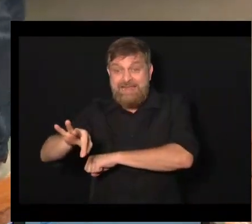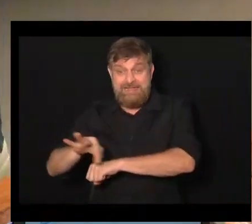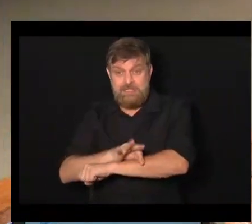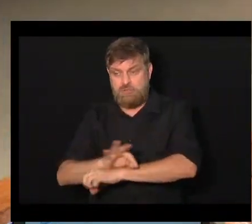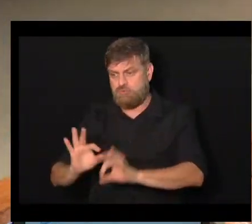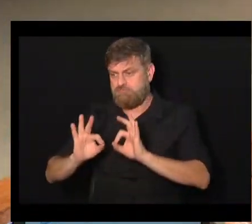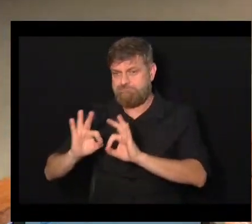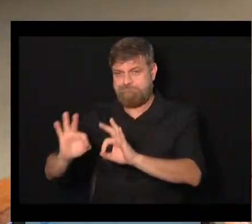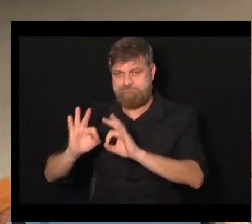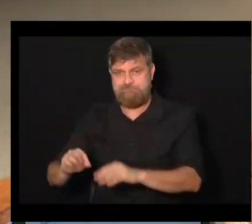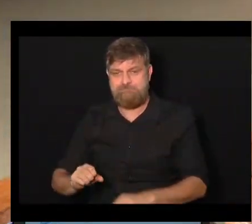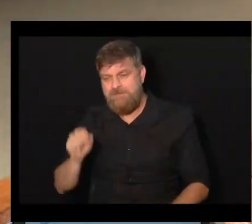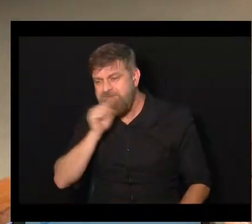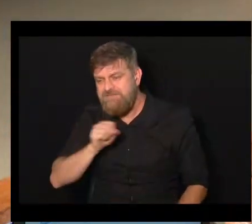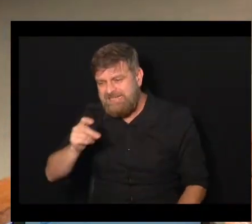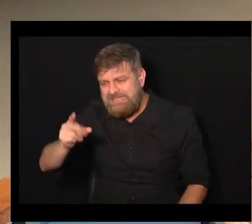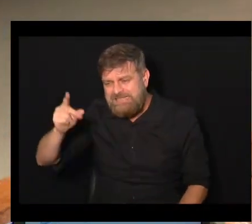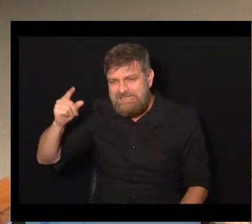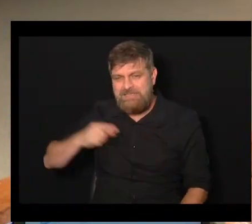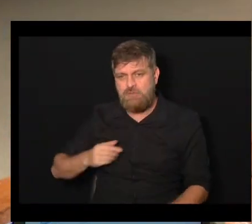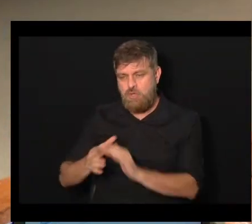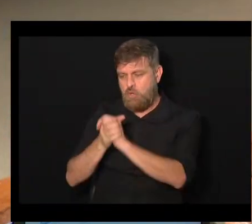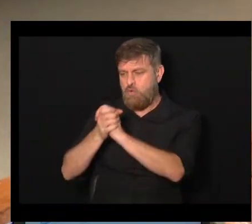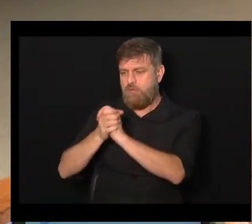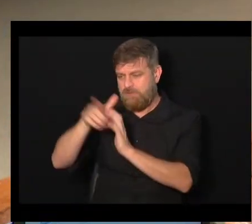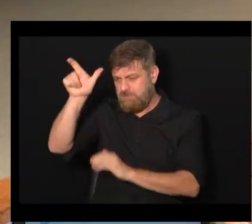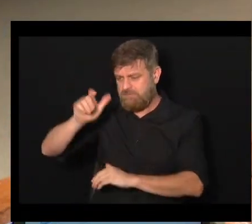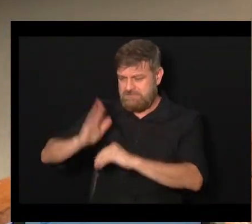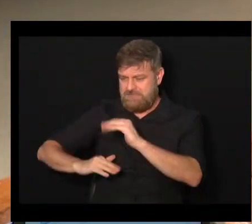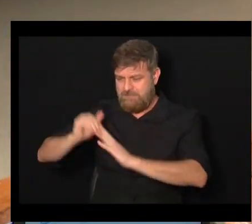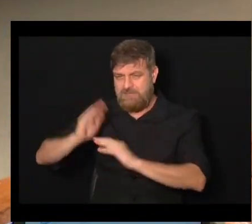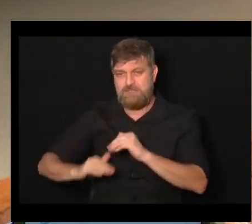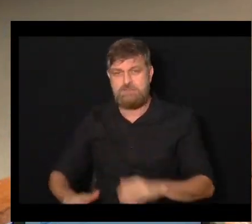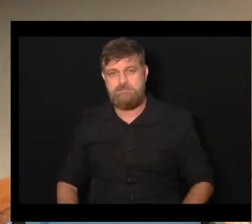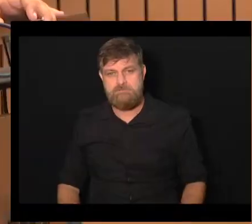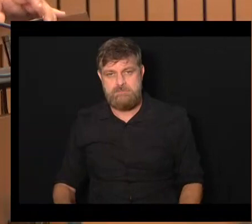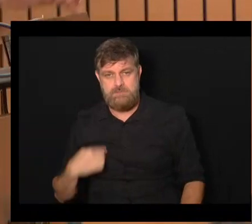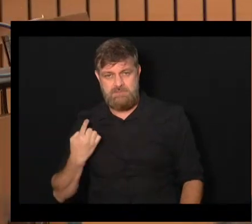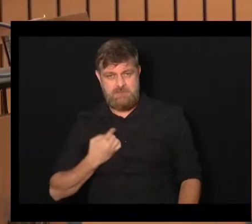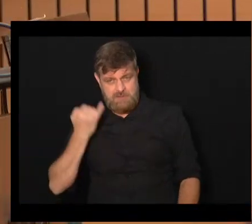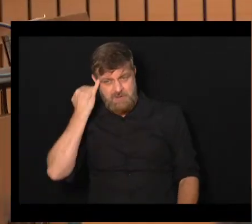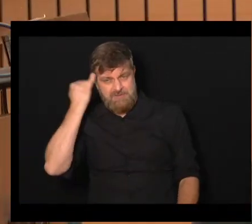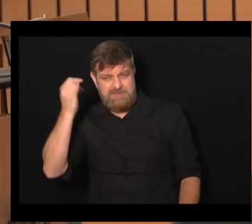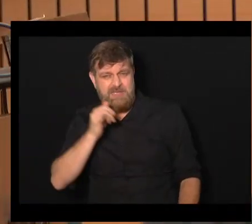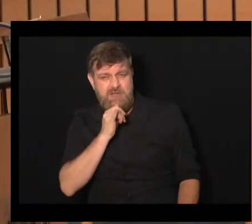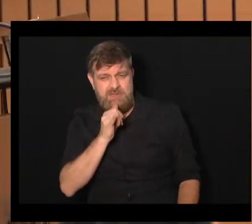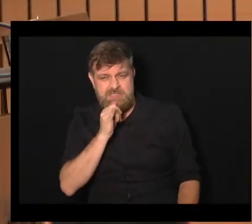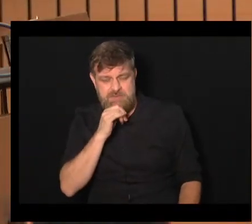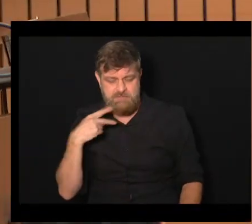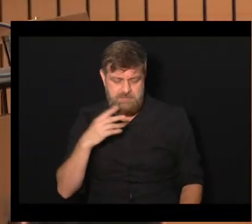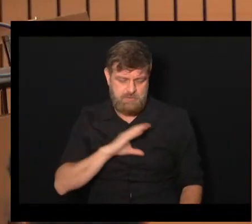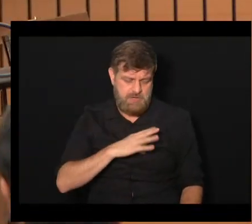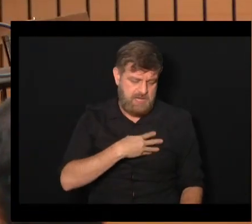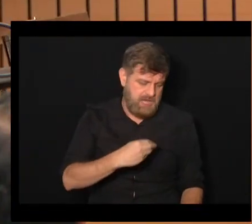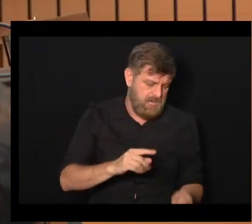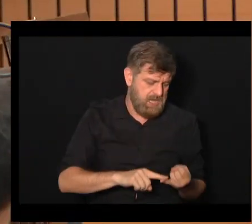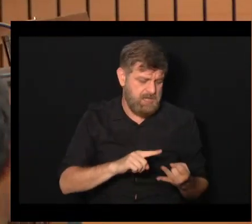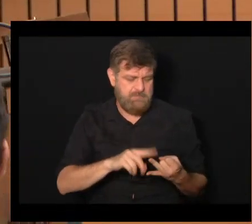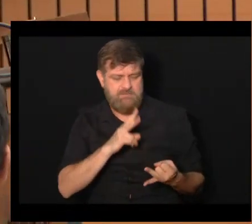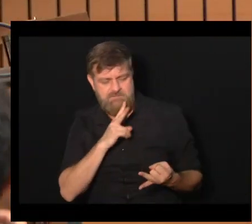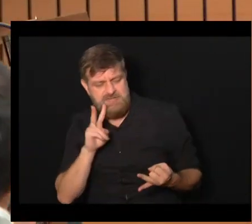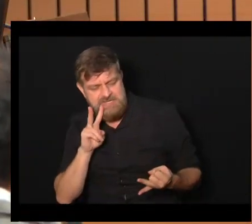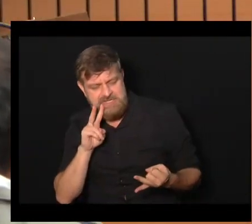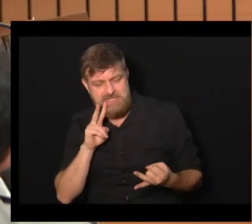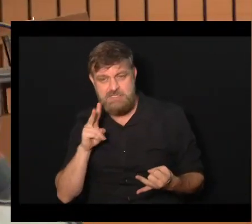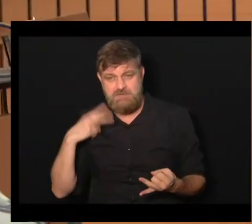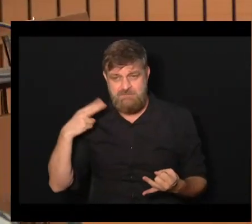que dispõe. Eu quero parabenizá-lo pela iniciativa. Muito obrigado. Boa. Para que tenhamos uma ideia, vereador Campos Filho, vereador Vinícius,